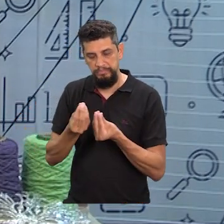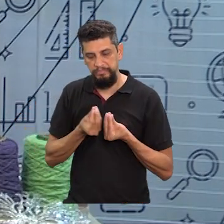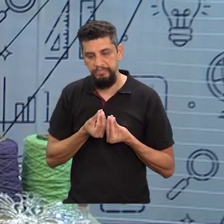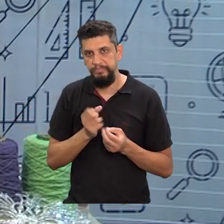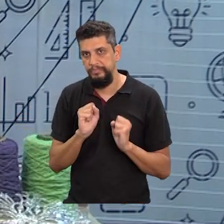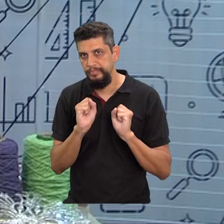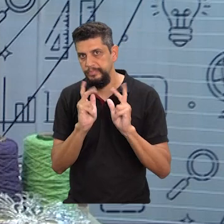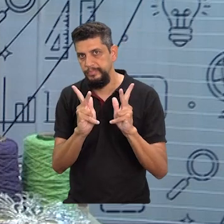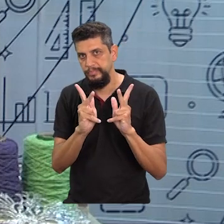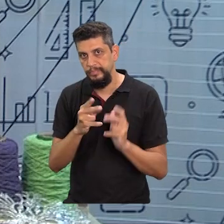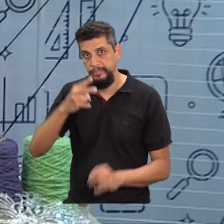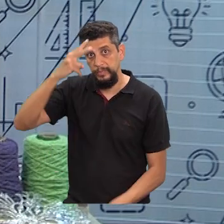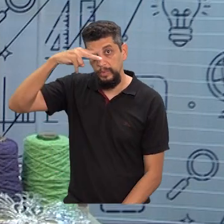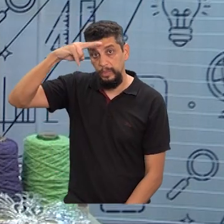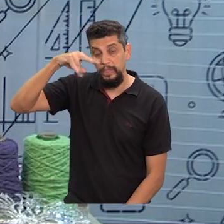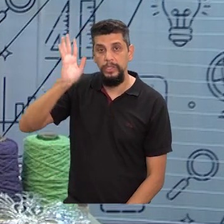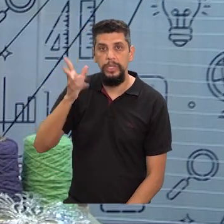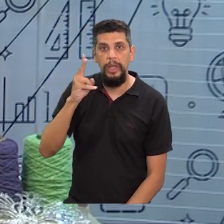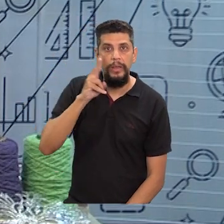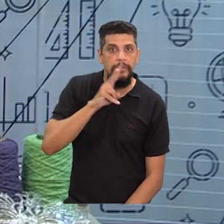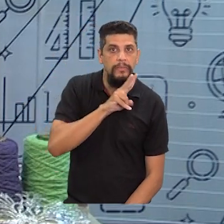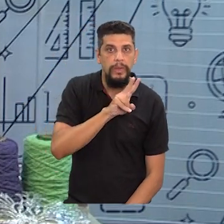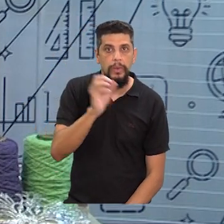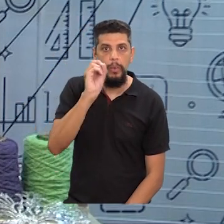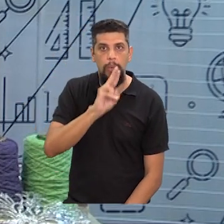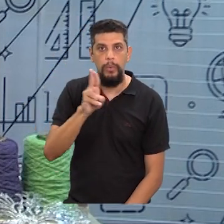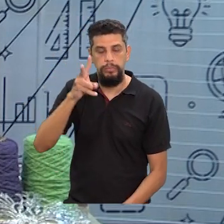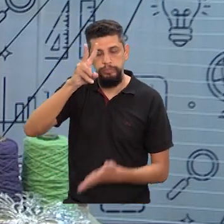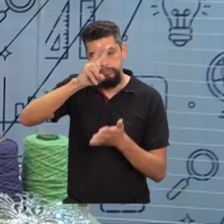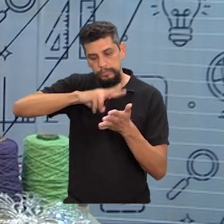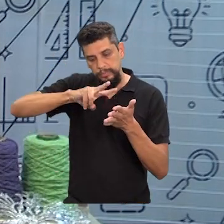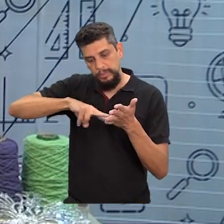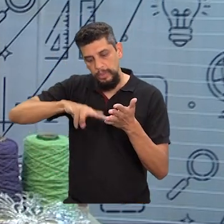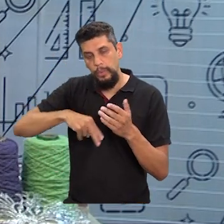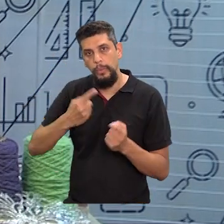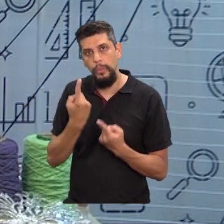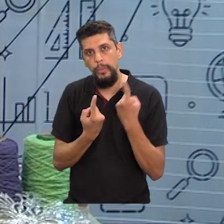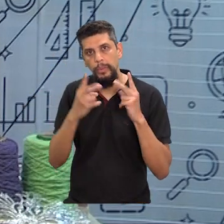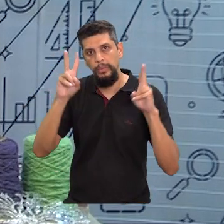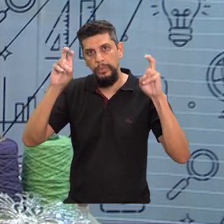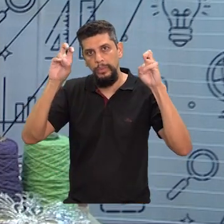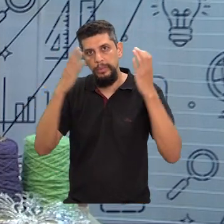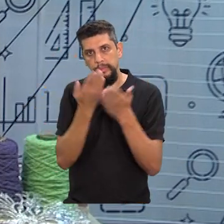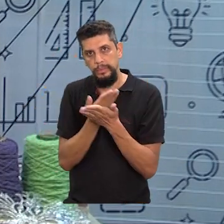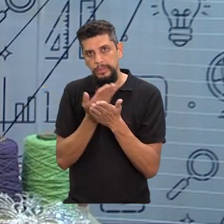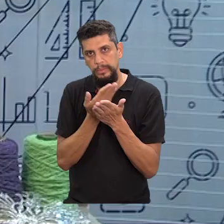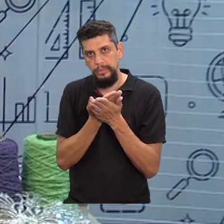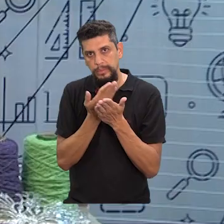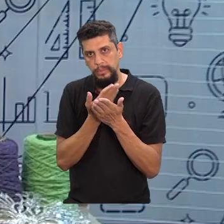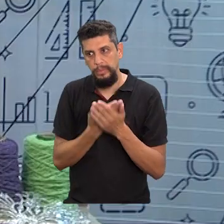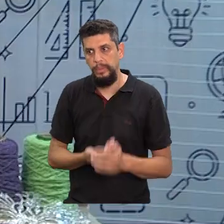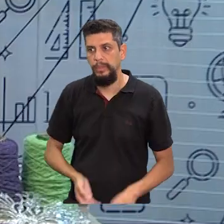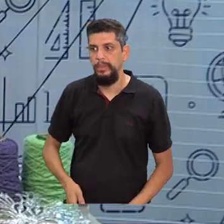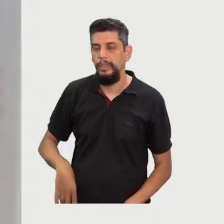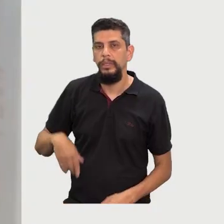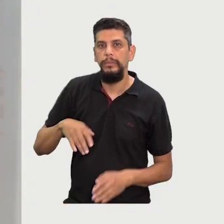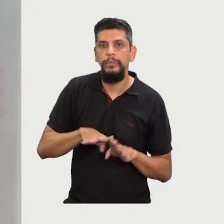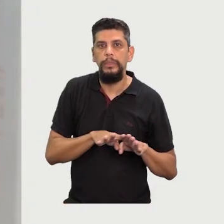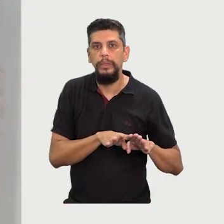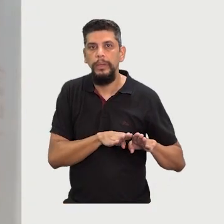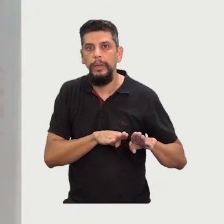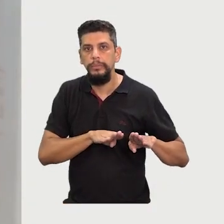para a gente, certo? Então, olha lá, histórias que já ouvi ou li, certo? Qual que é o título, então, da história de hoje, gente? Olha lá, ó,